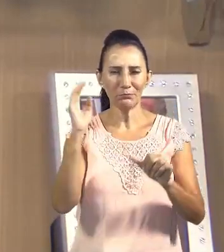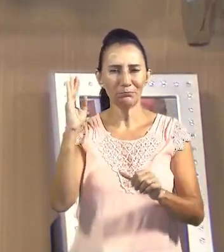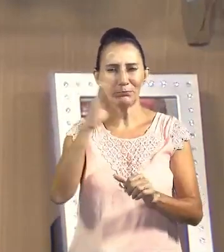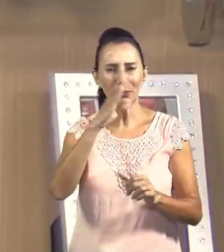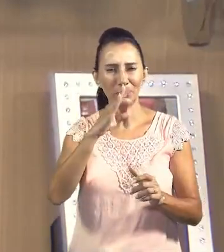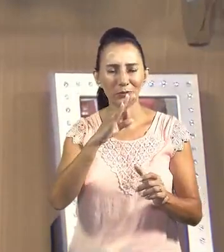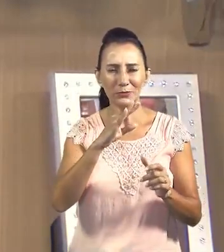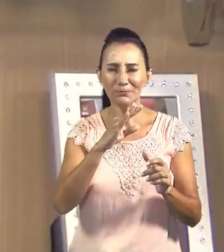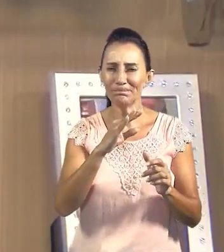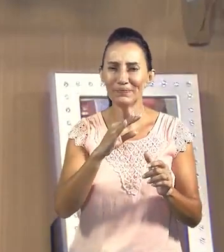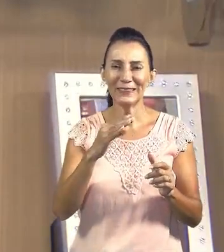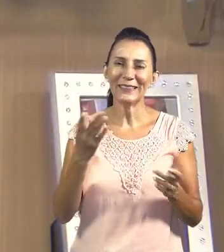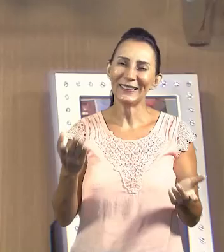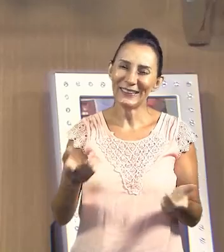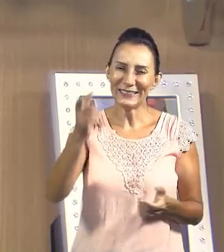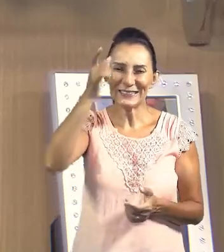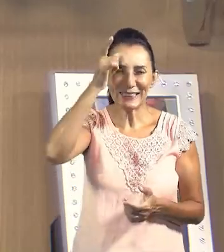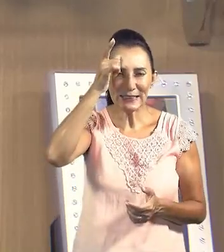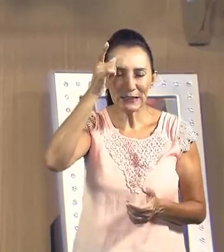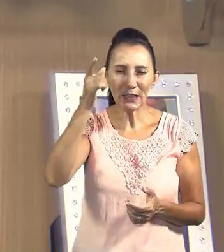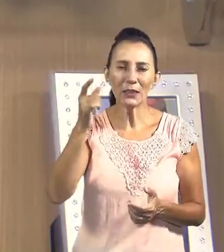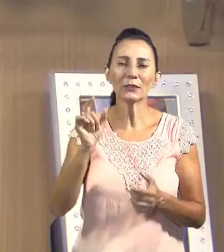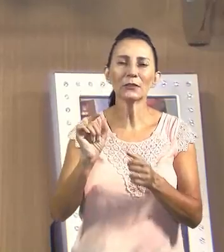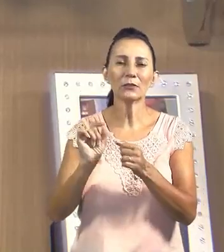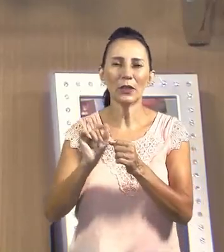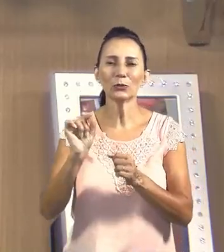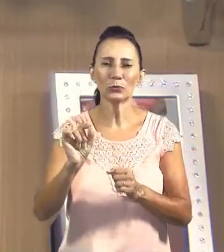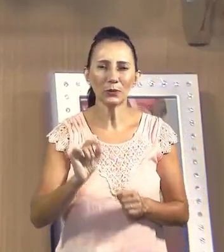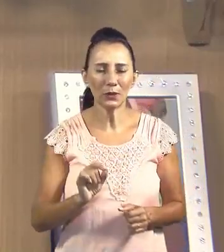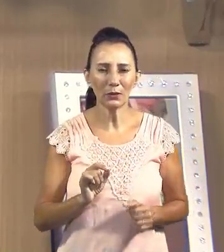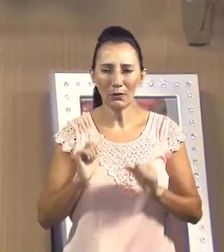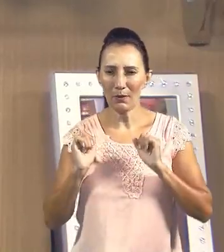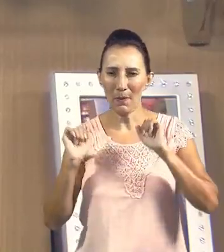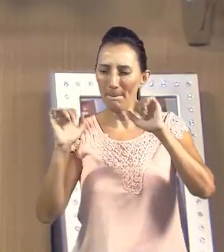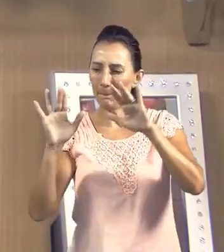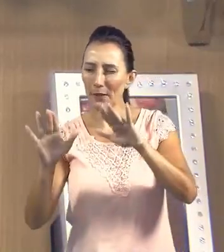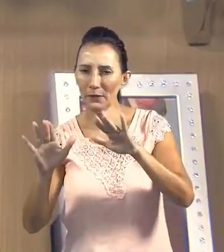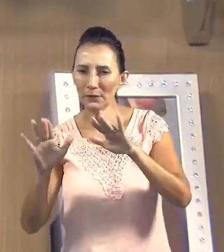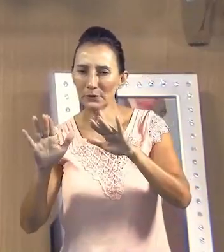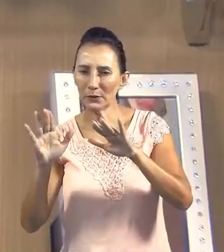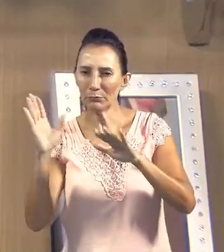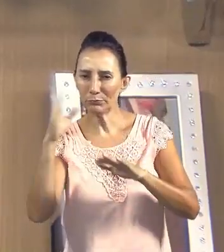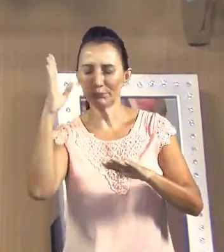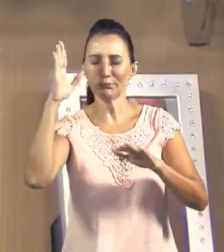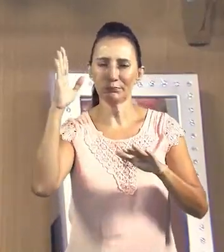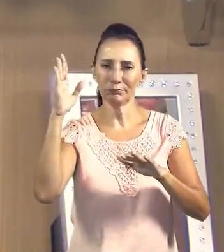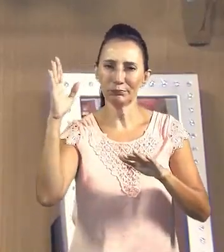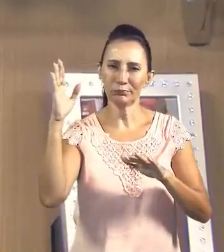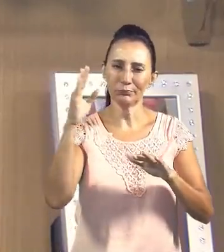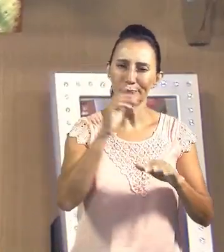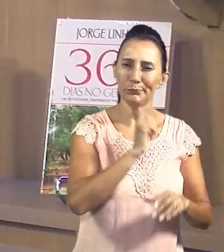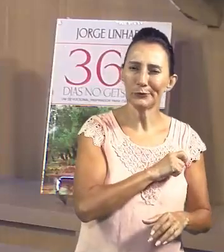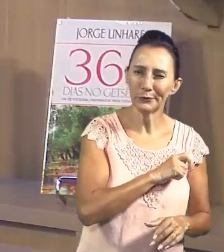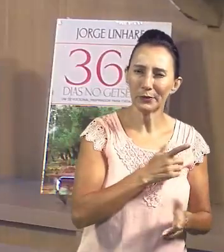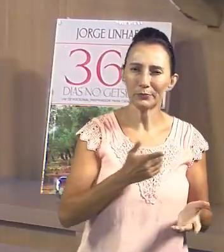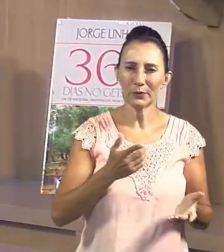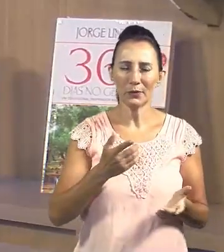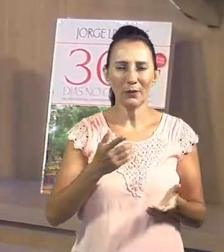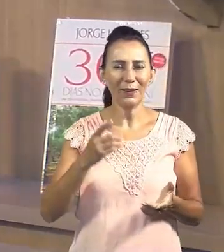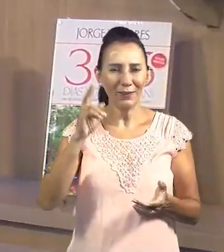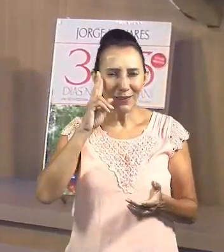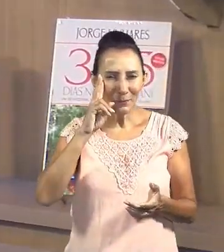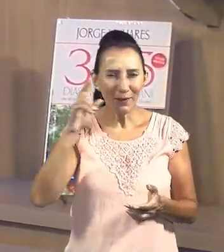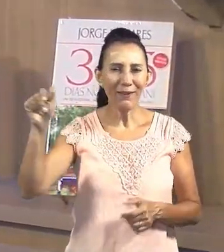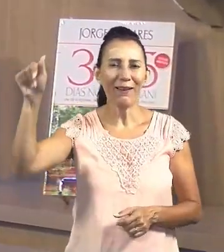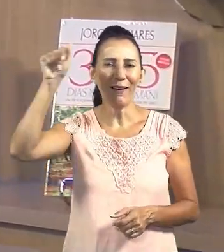uma tênue linha, Satanás pulou da bênção para a maldição.